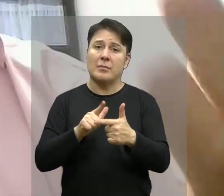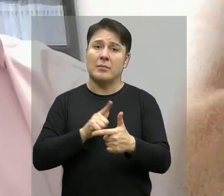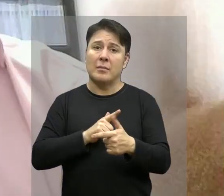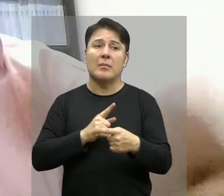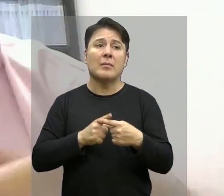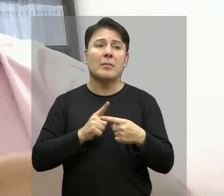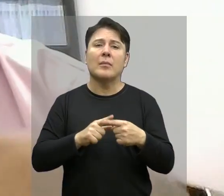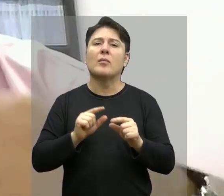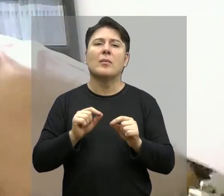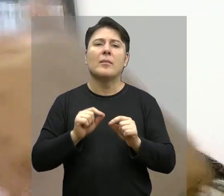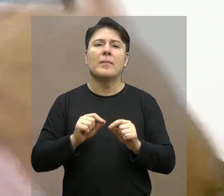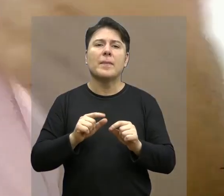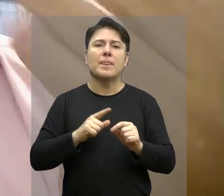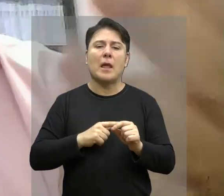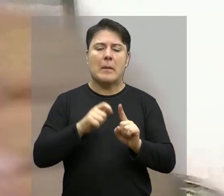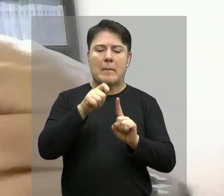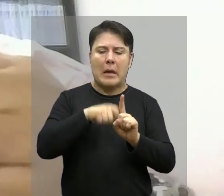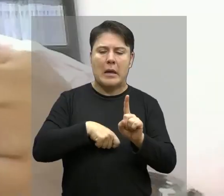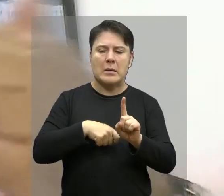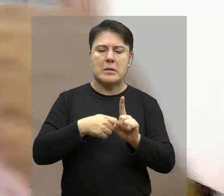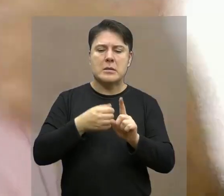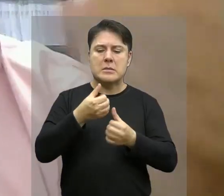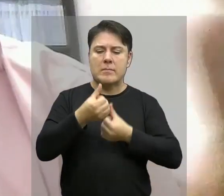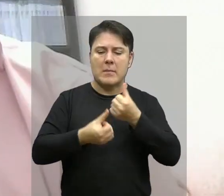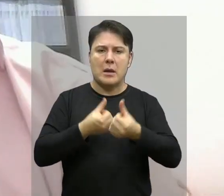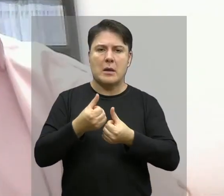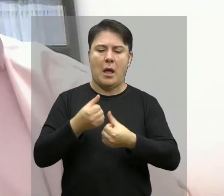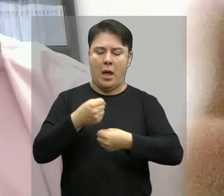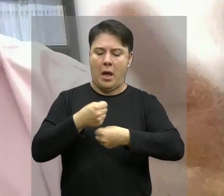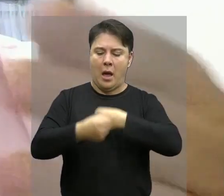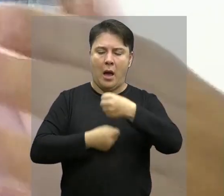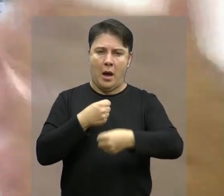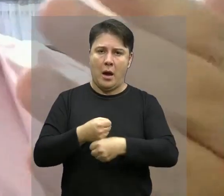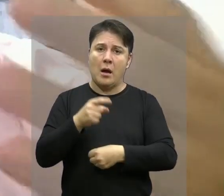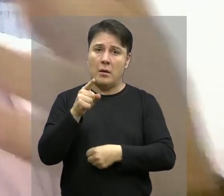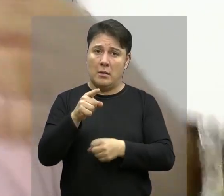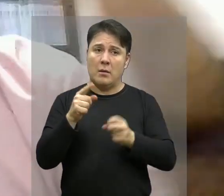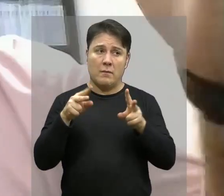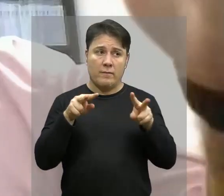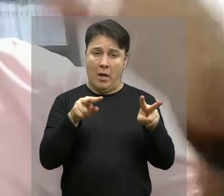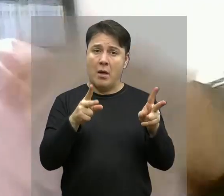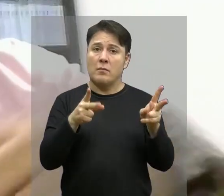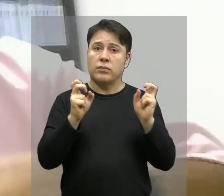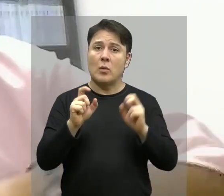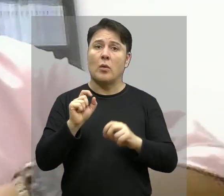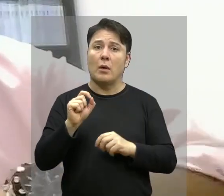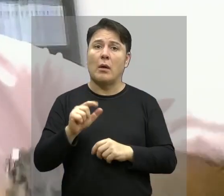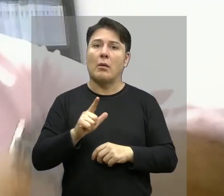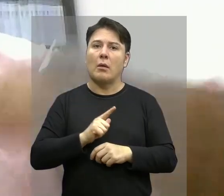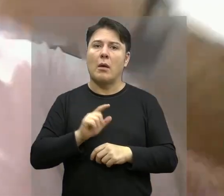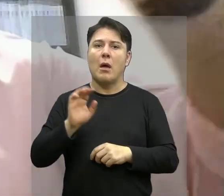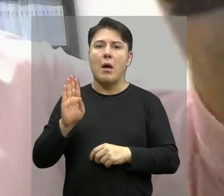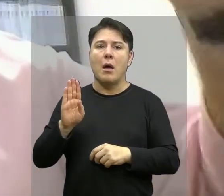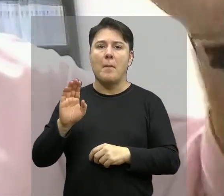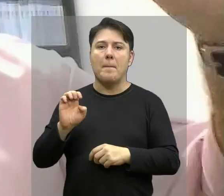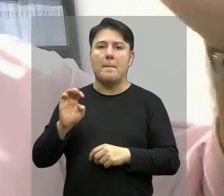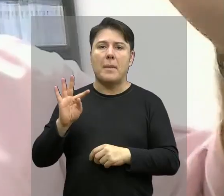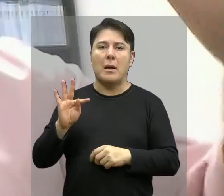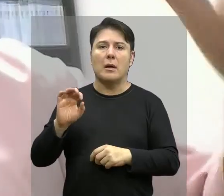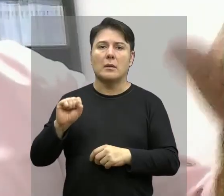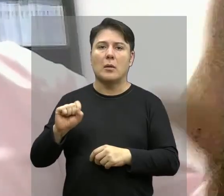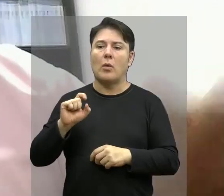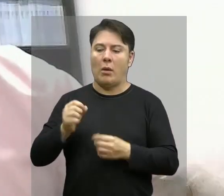cada mês, a cada semestre, a cada ano, os senhores podem acompanhar e vocês vão ver. Nossa, as bets